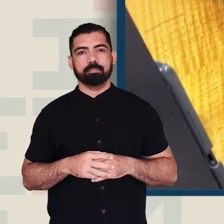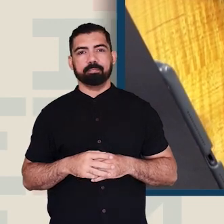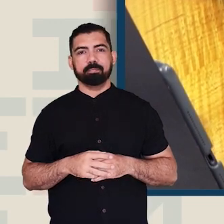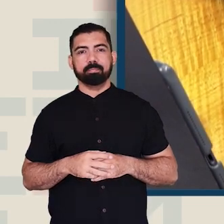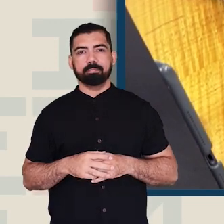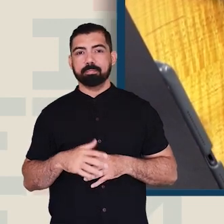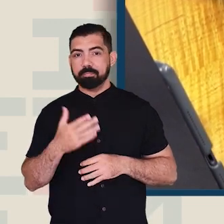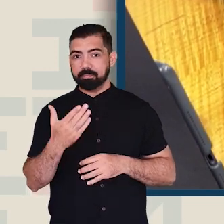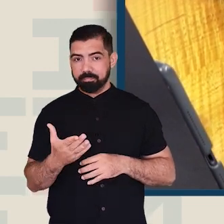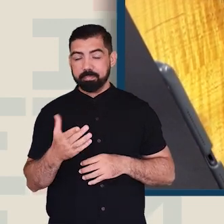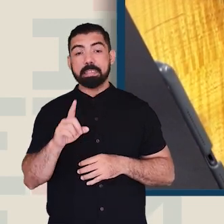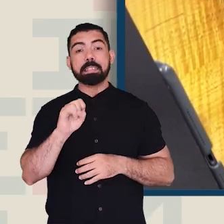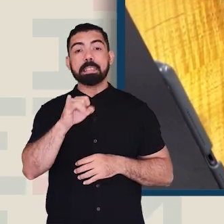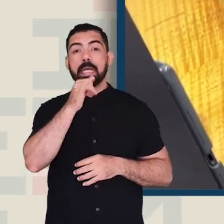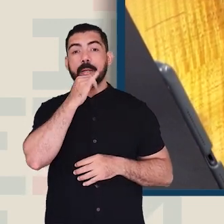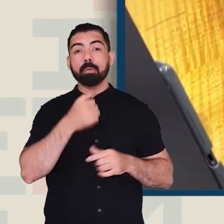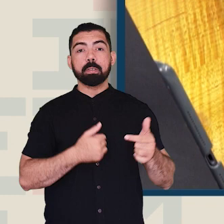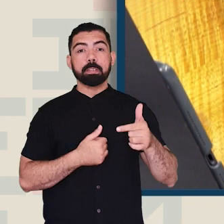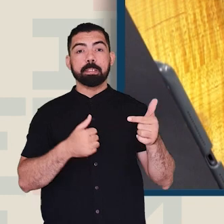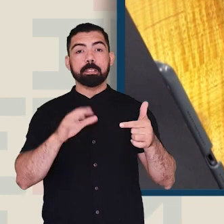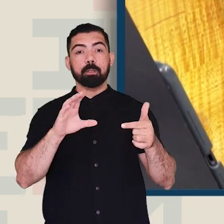Tá? Se fosse na segunda corda,